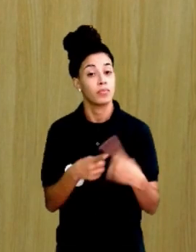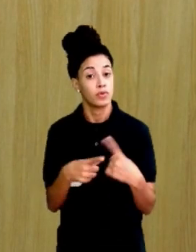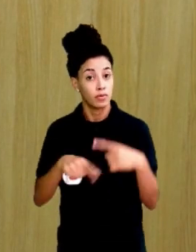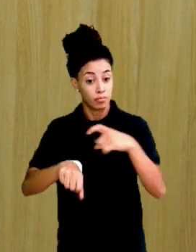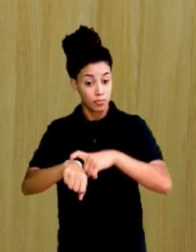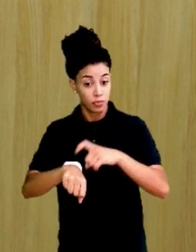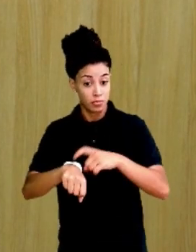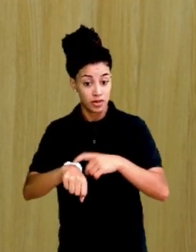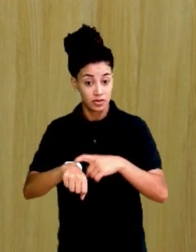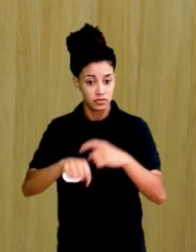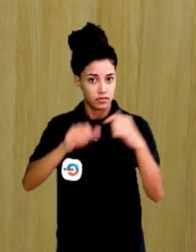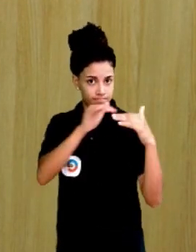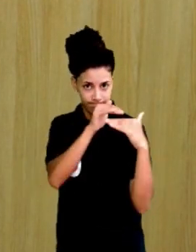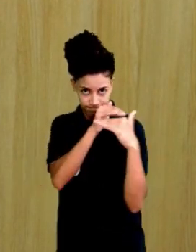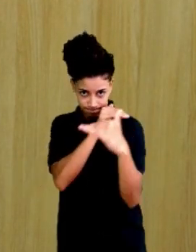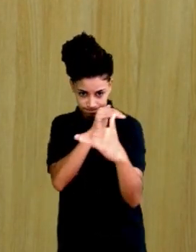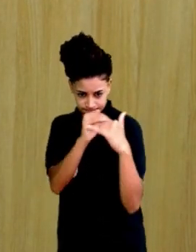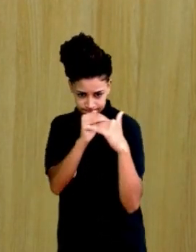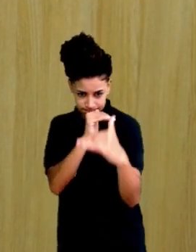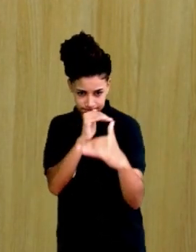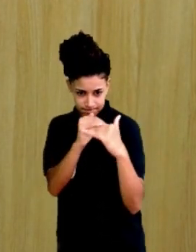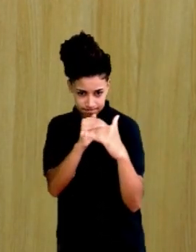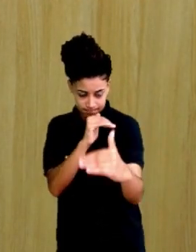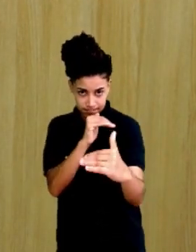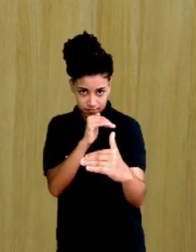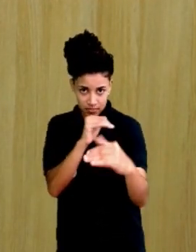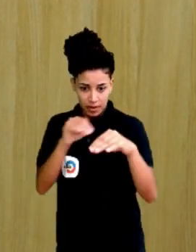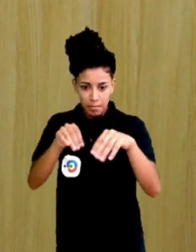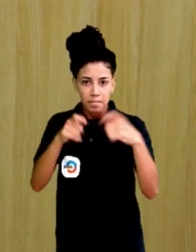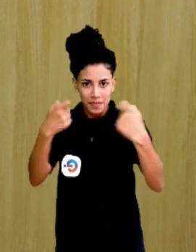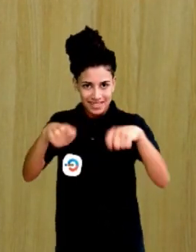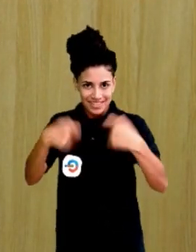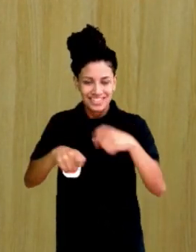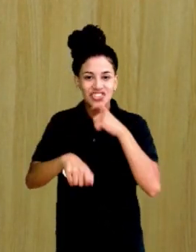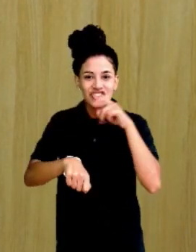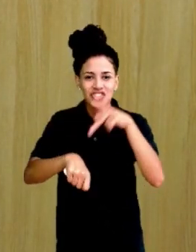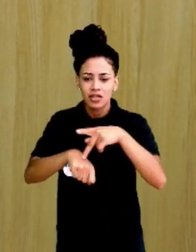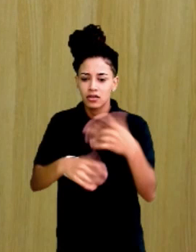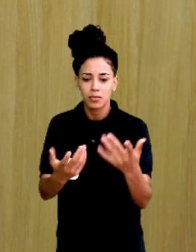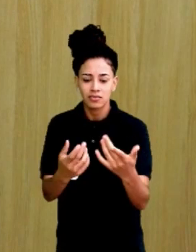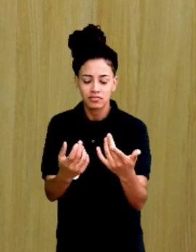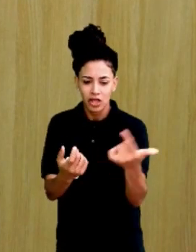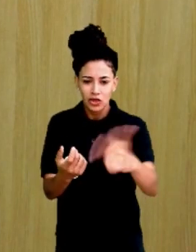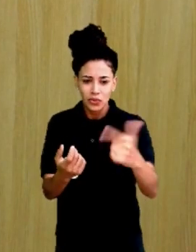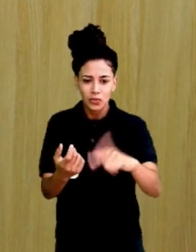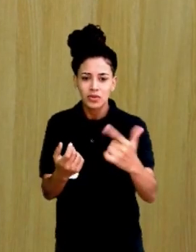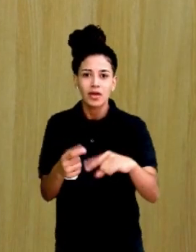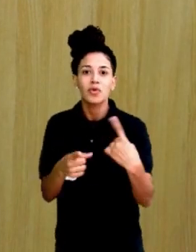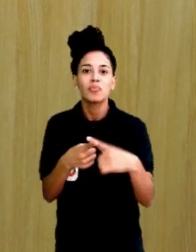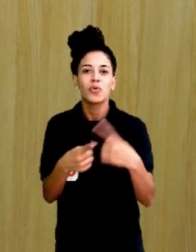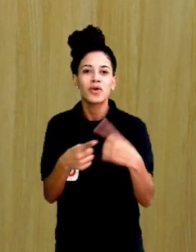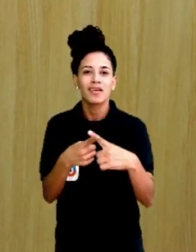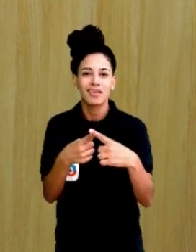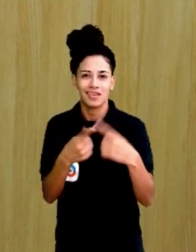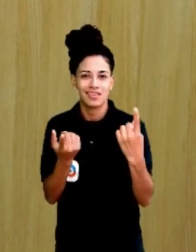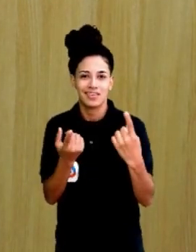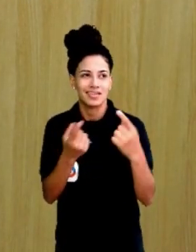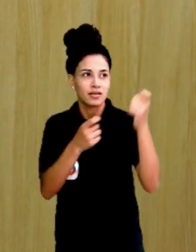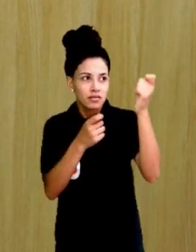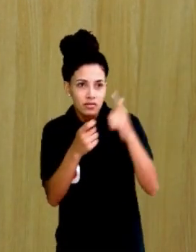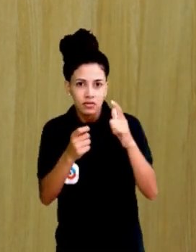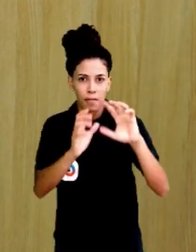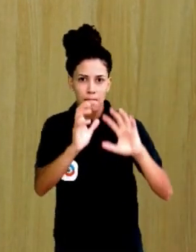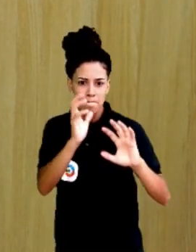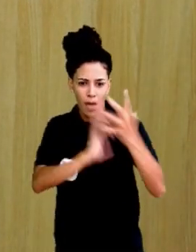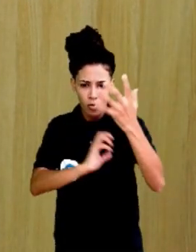pra pista estar constituída de gelo ela não tá devido aos fenômenos climáticos as mudanças por